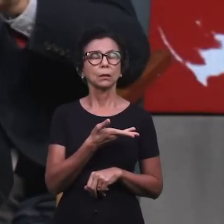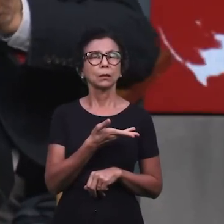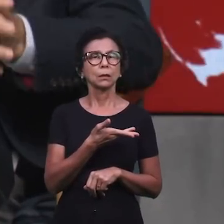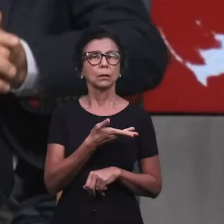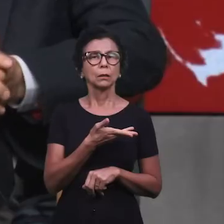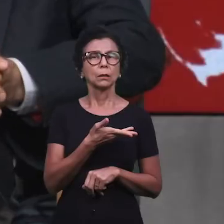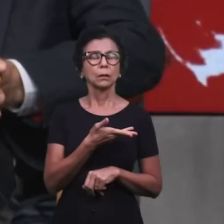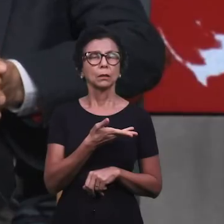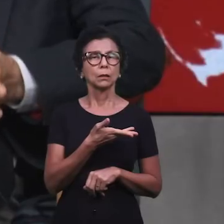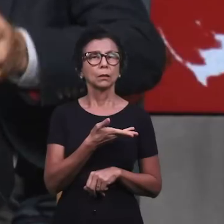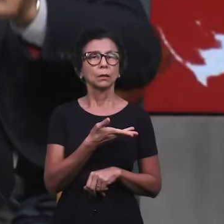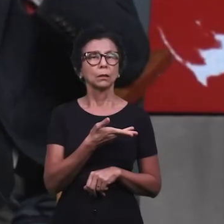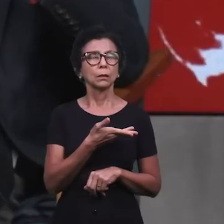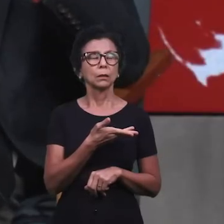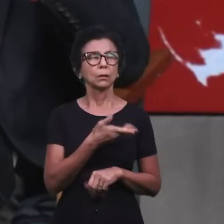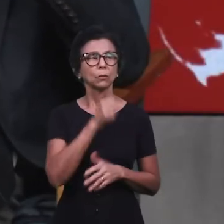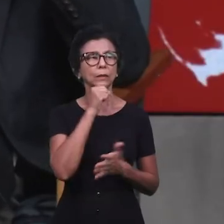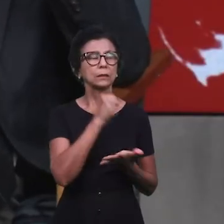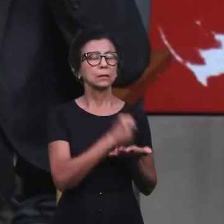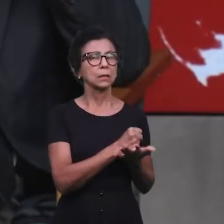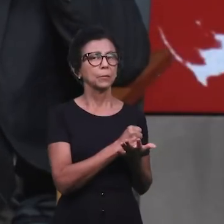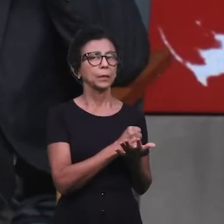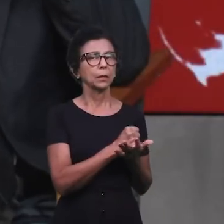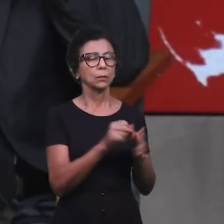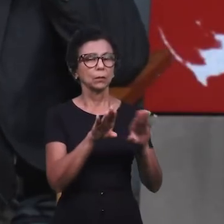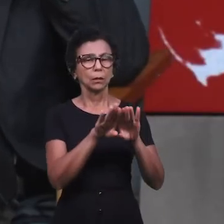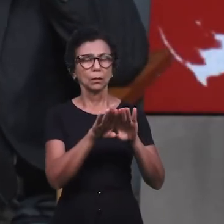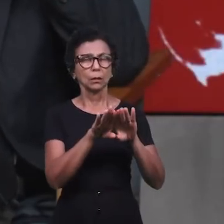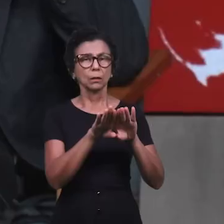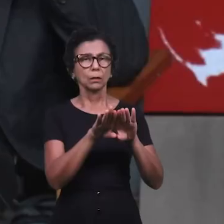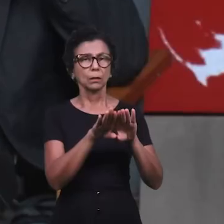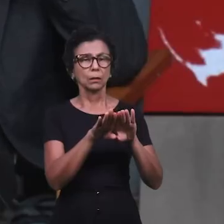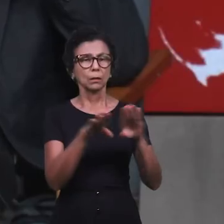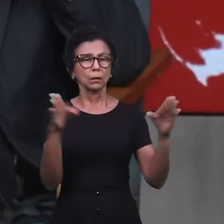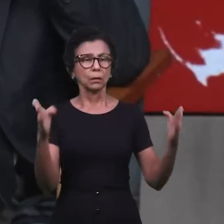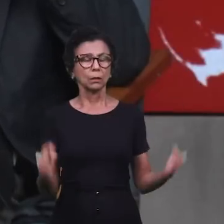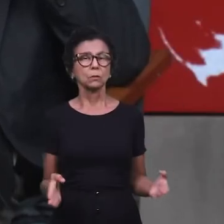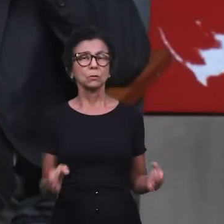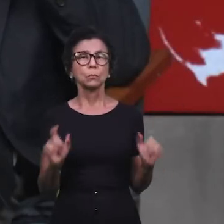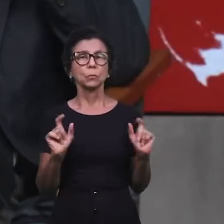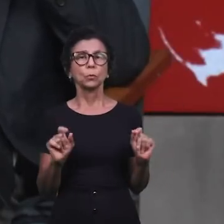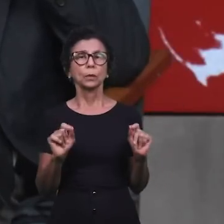estar sobre a mesa? Um cordeiro assado.